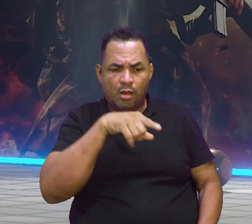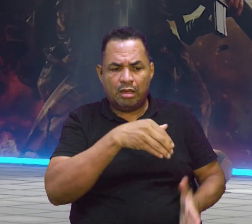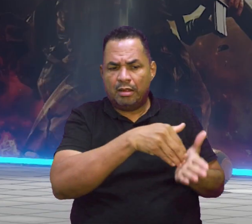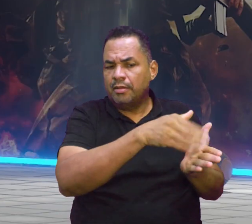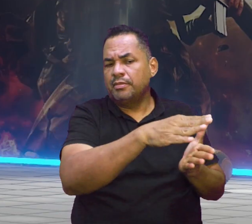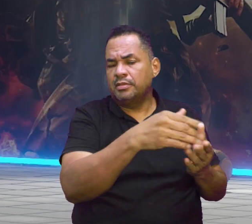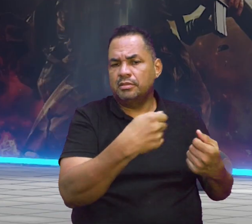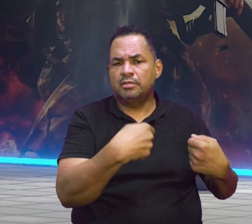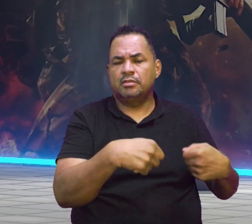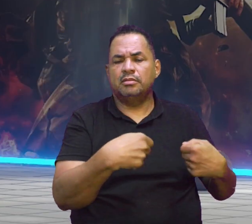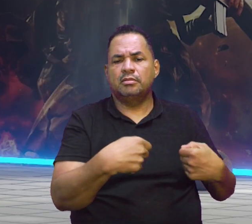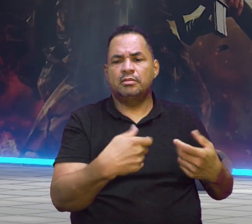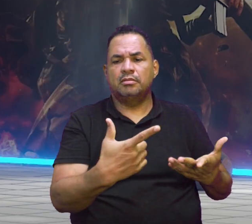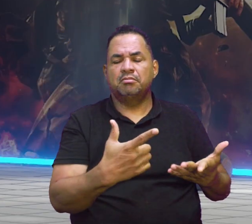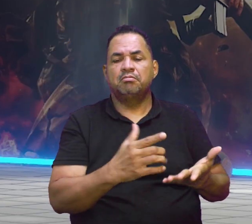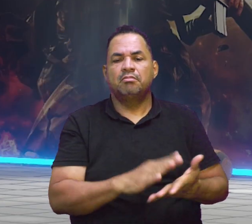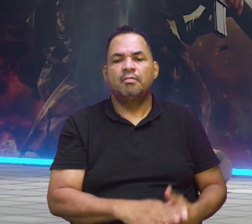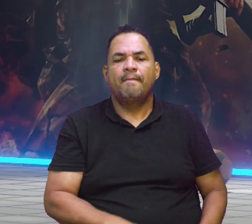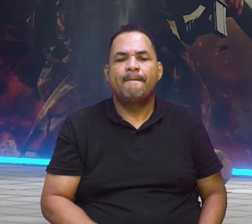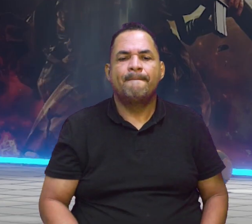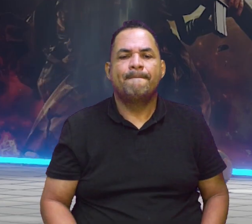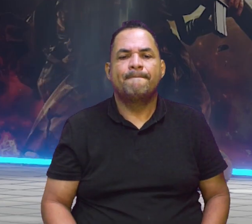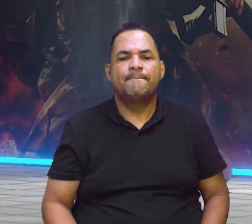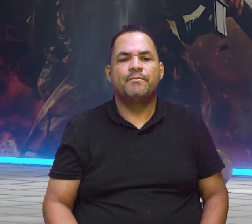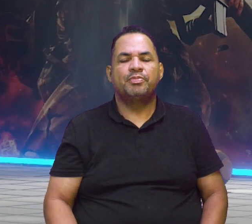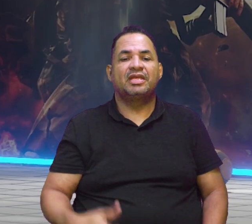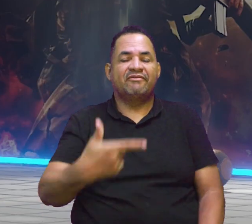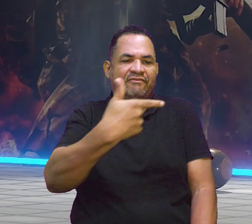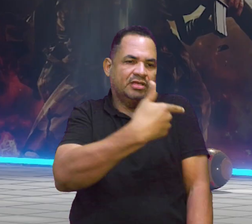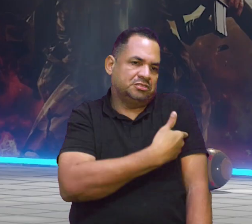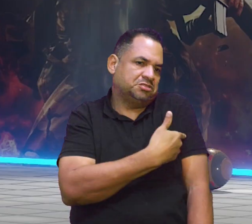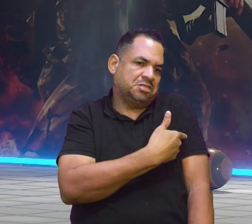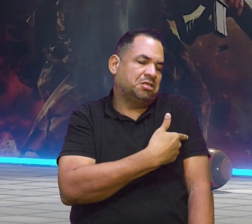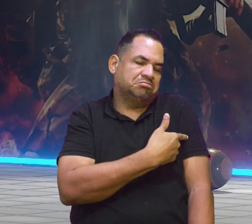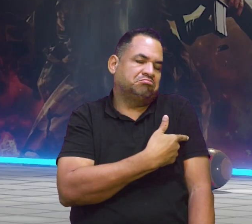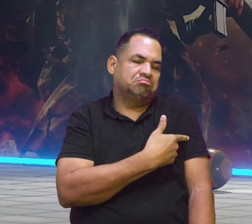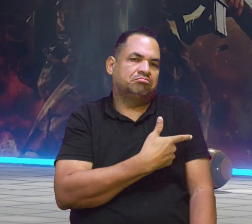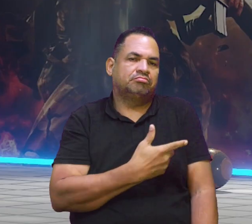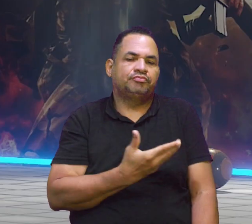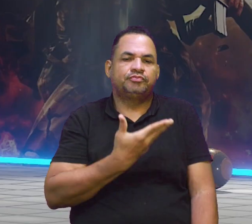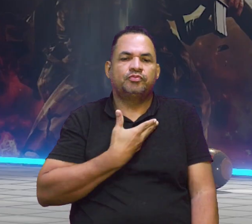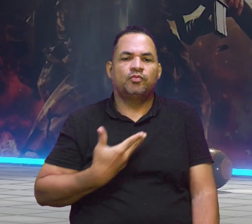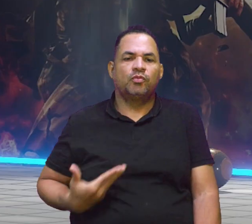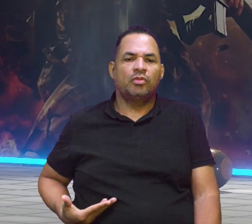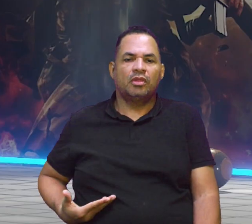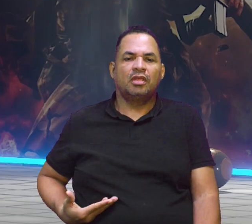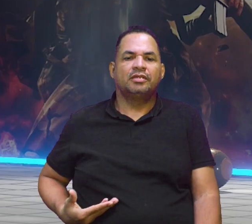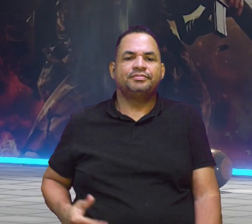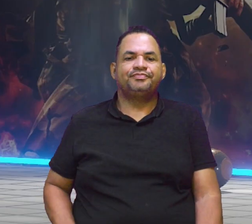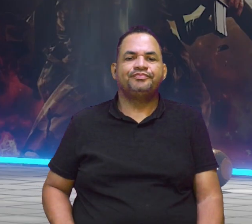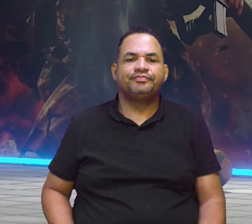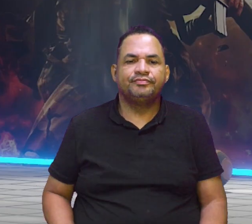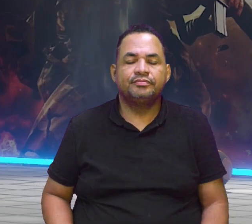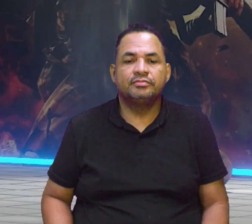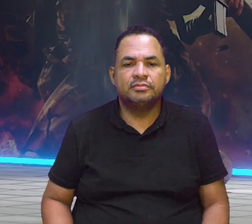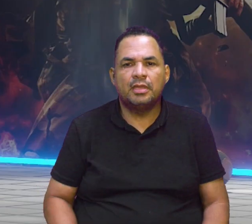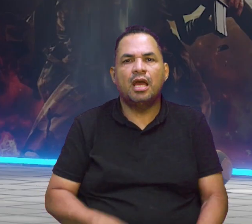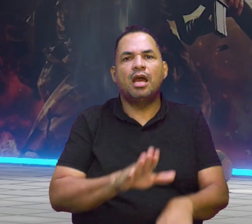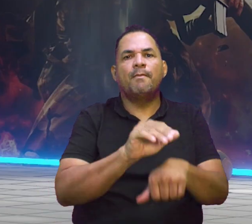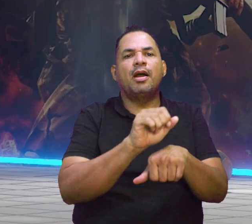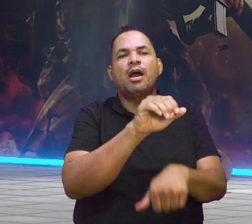eles têm que serem vacinados. Então, o governo vai chamar um carinha chamado Oswaldo Cruz, que vai